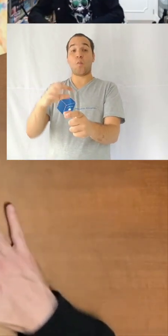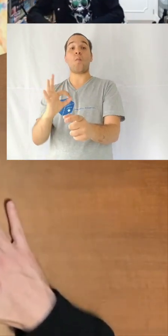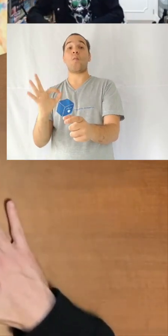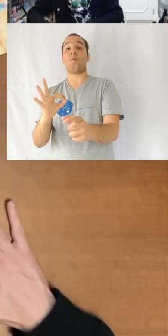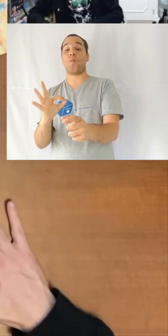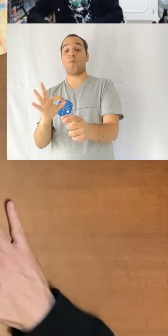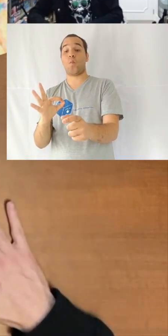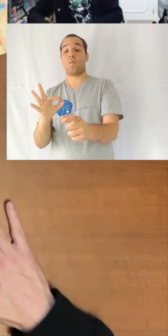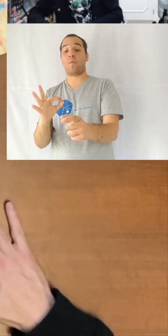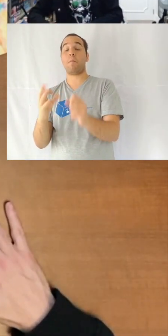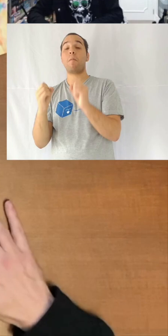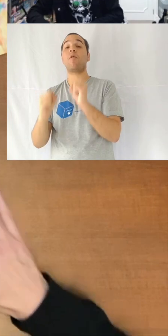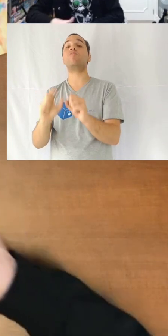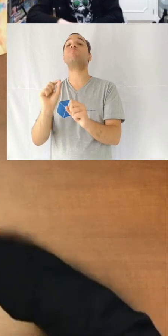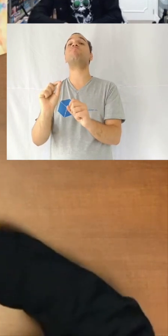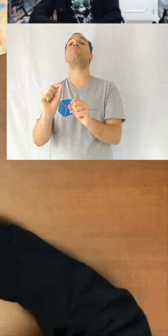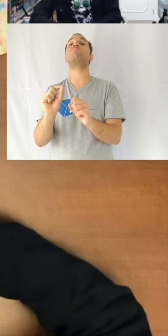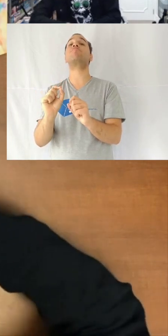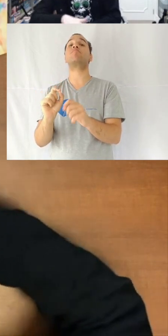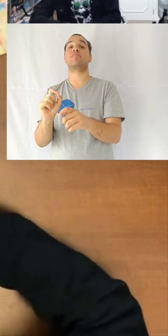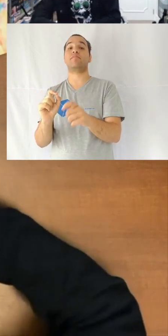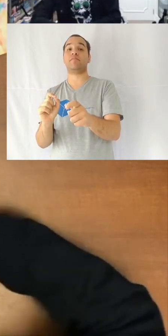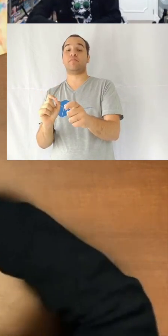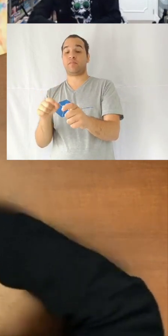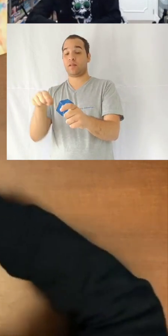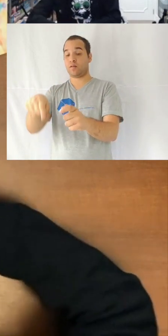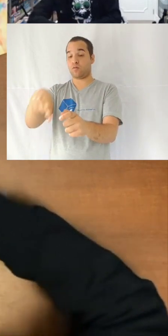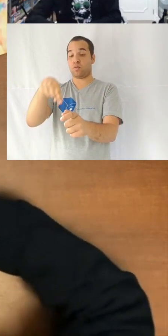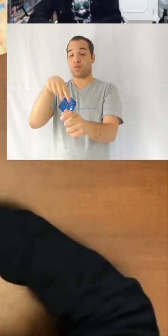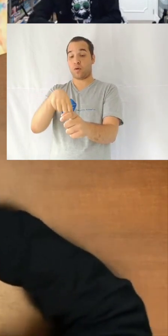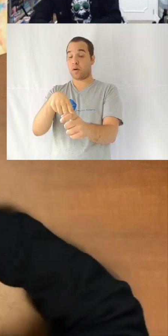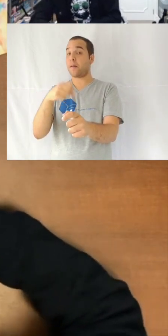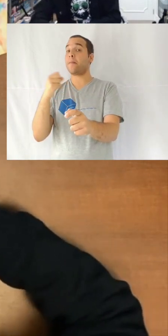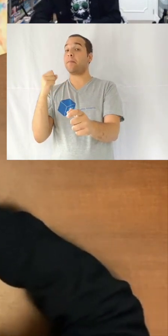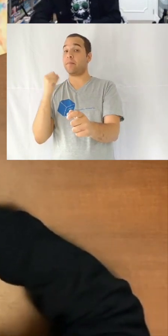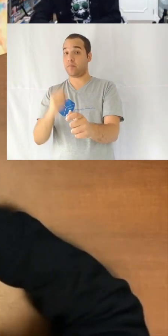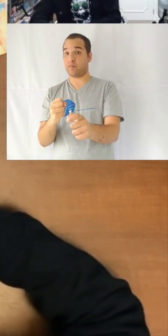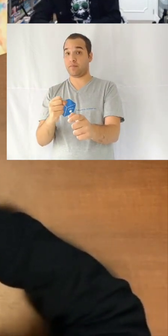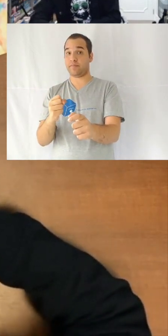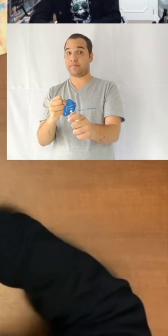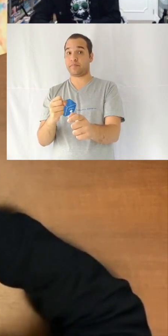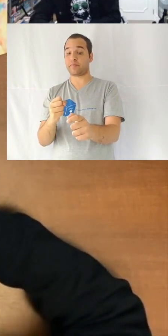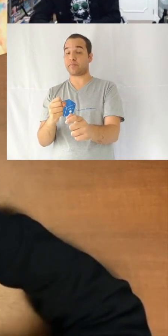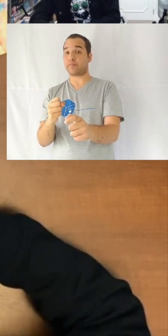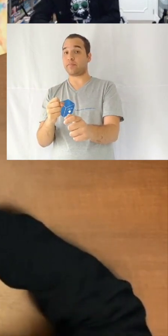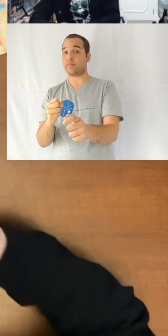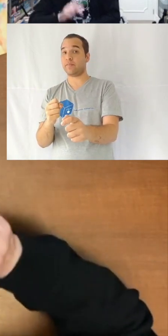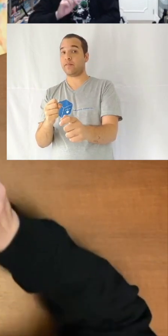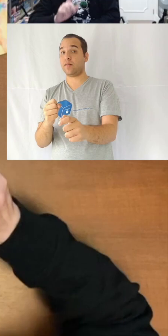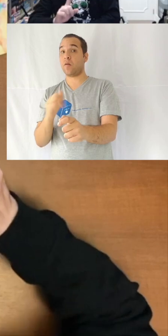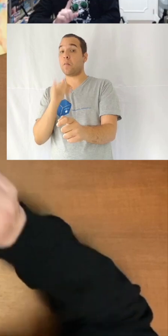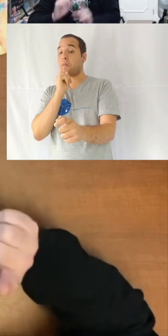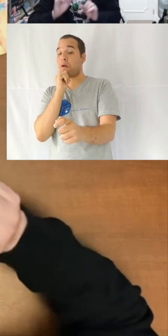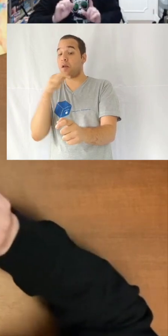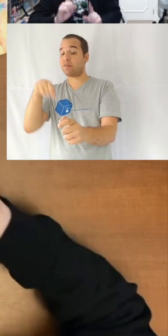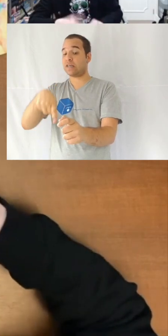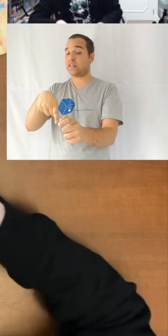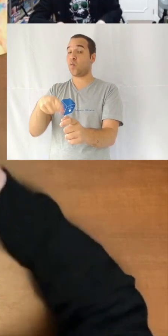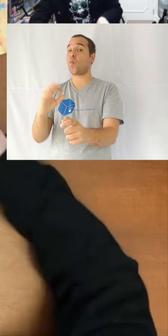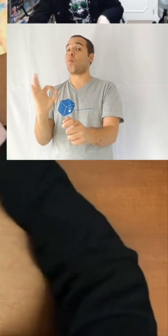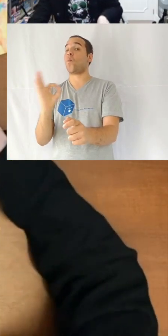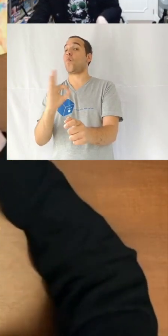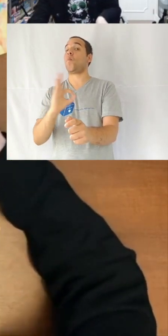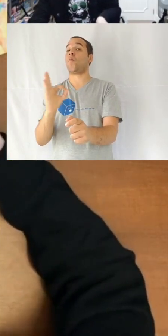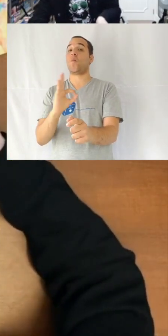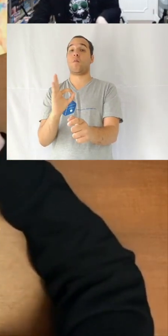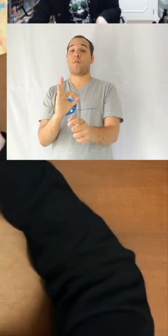a minha vez de comprar, na minha vez a carta aqui está vazia, ok? Aí eu tenho o direito